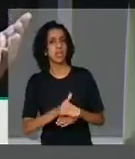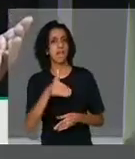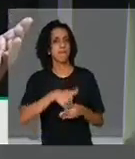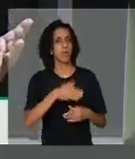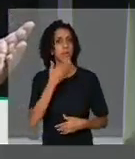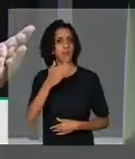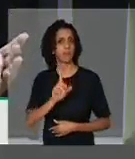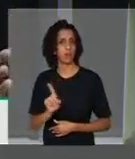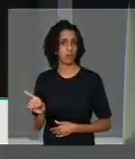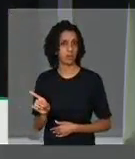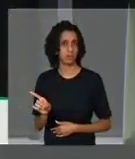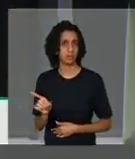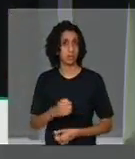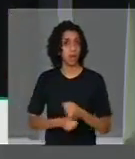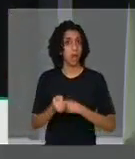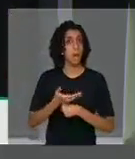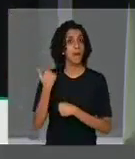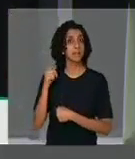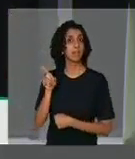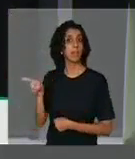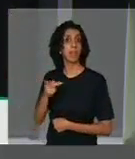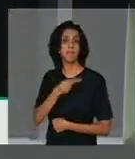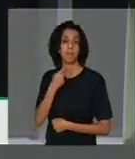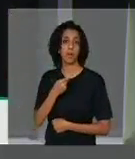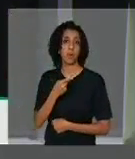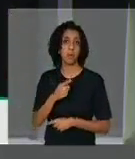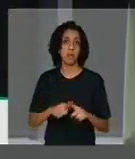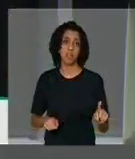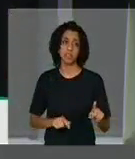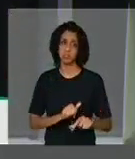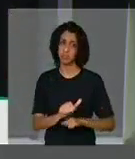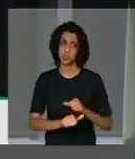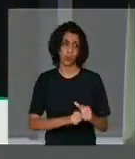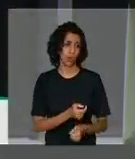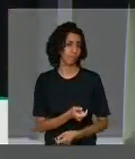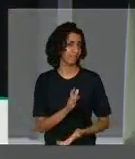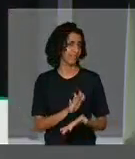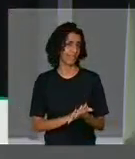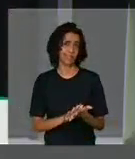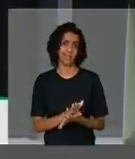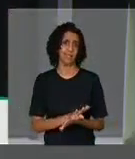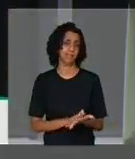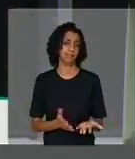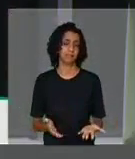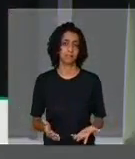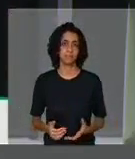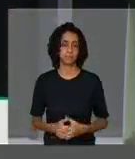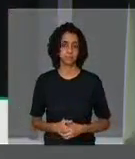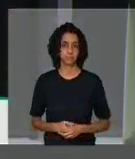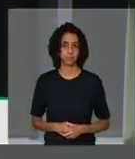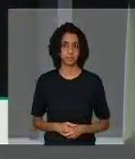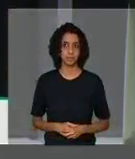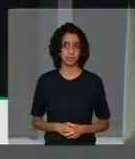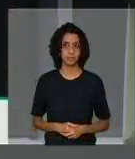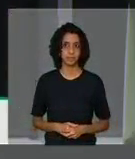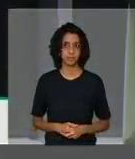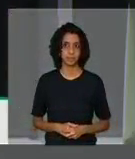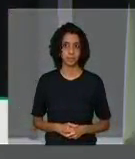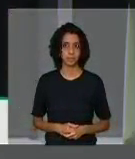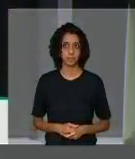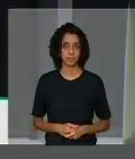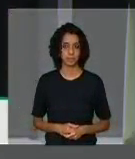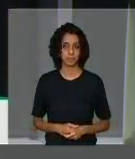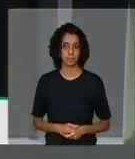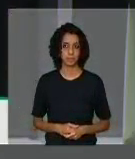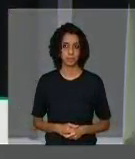já havia anunciado no ano passado, não mudou quase nada. Está um pouco na base, para falar de um outro